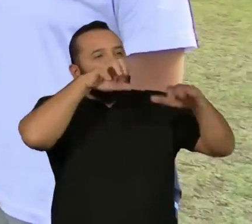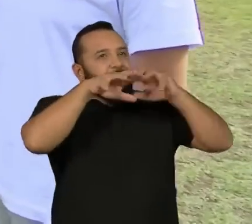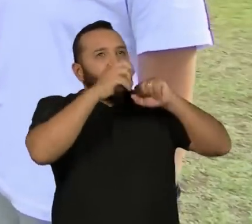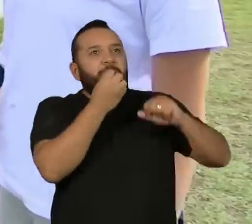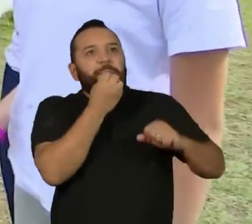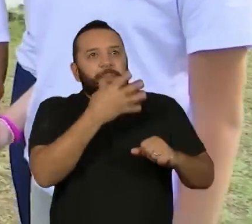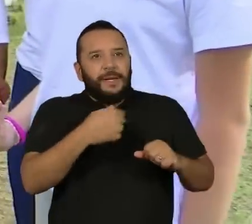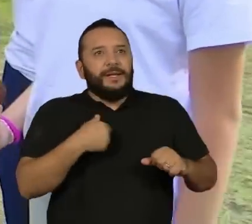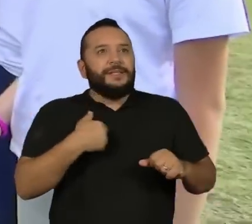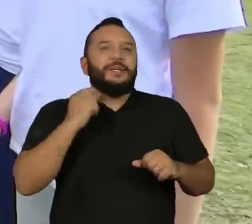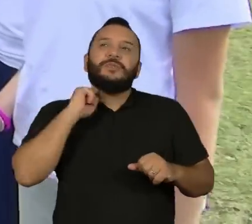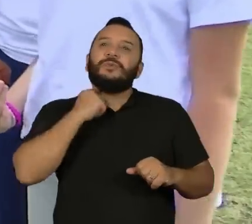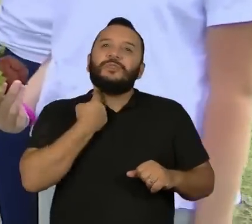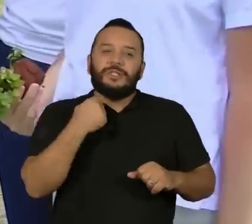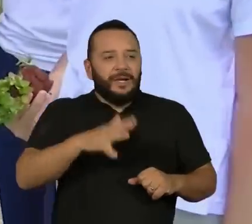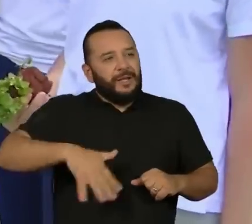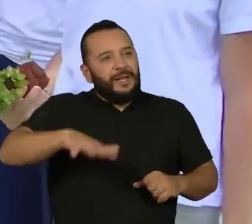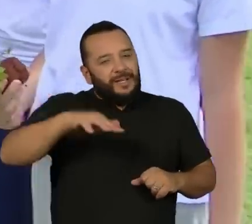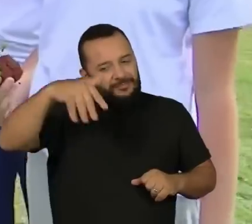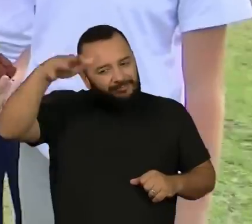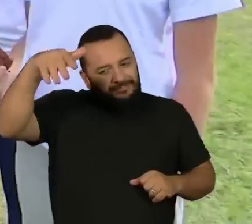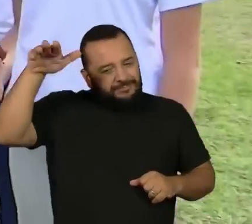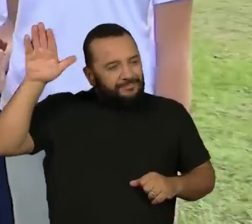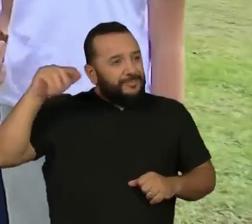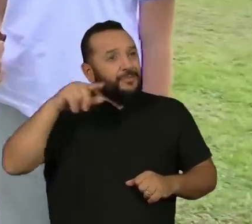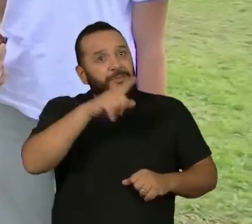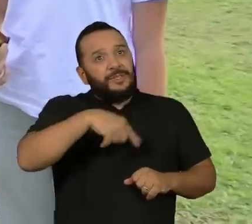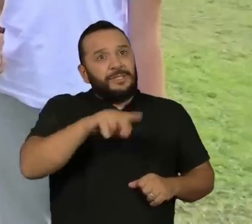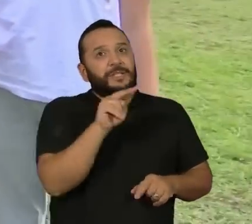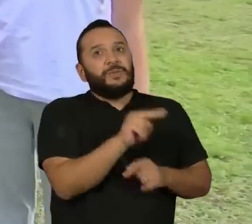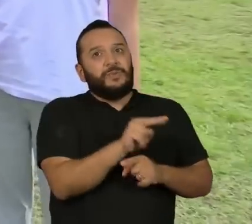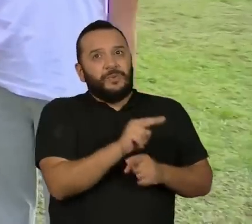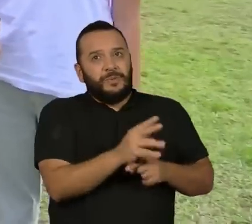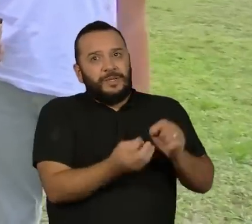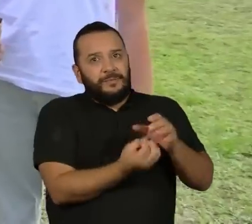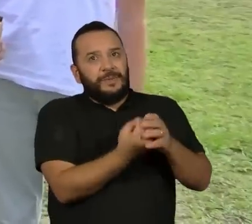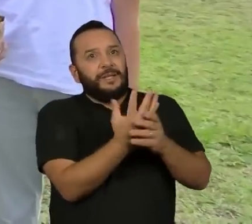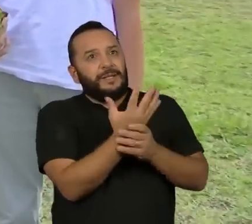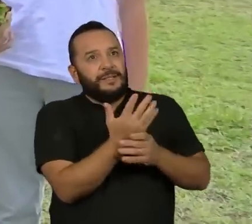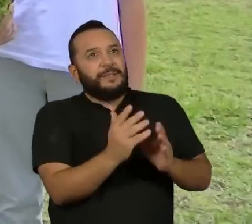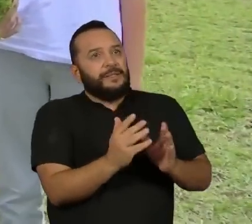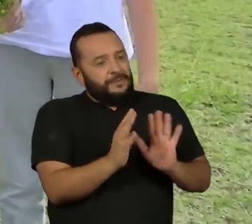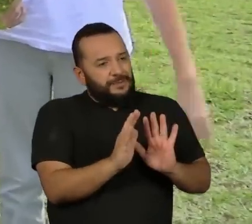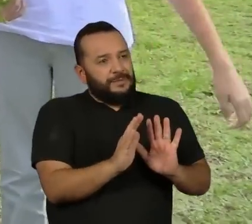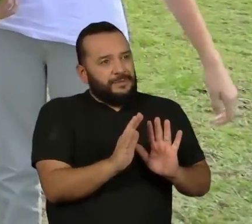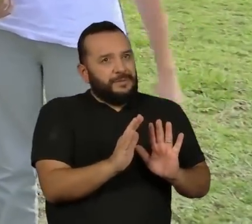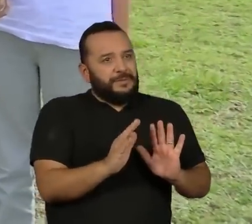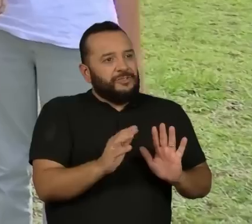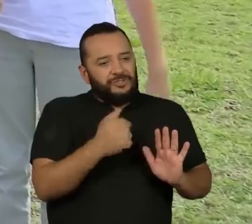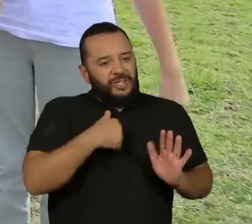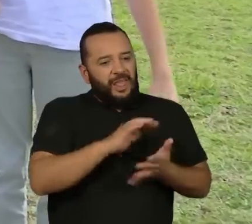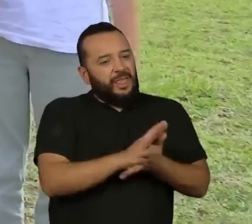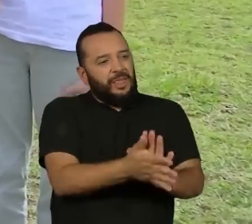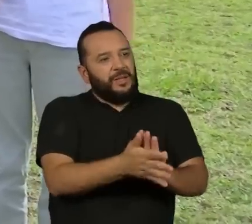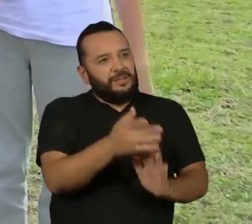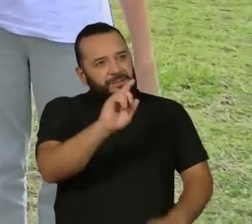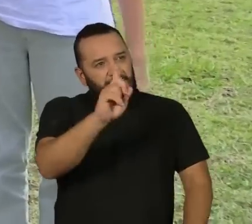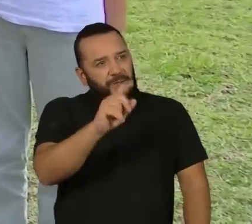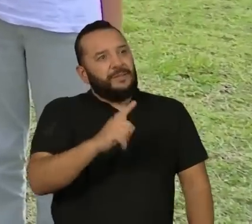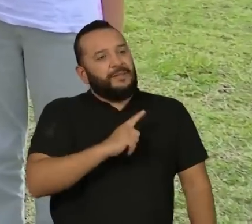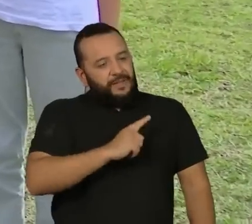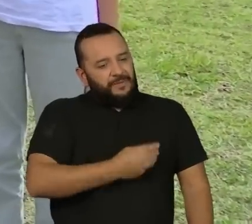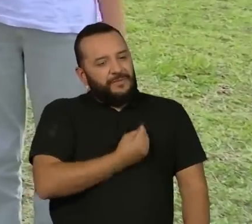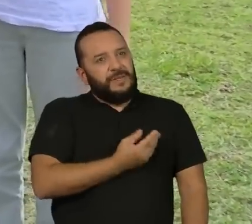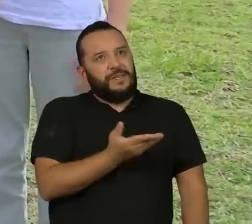da poluição, né? Então, sempre que vocês puderem, cuide de uma planta. Nunca maltrate, que elas também têm